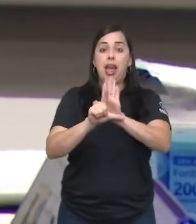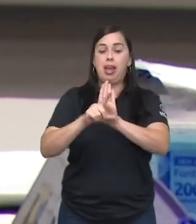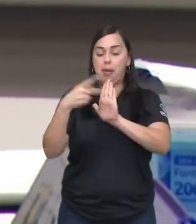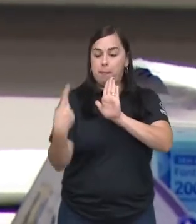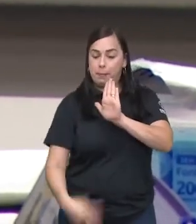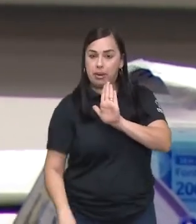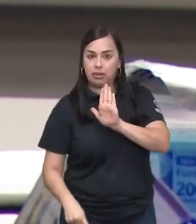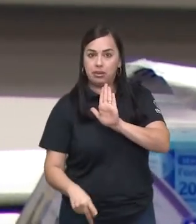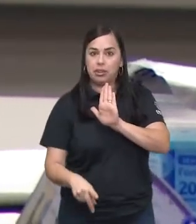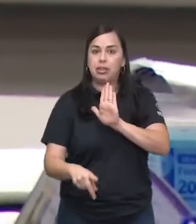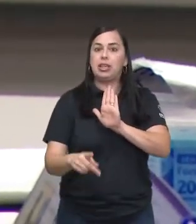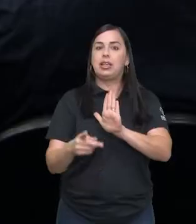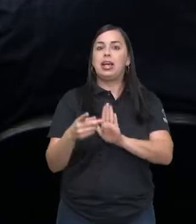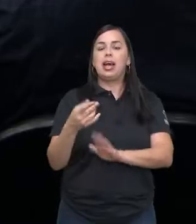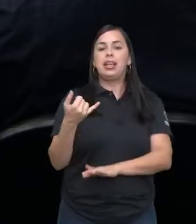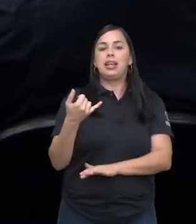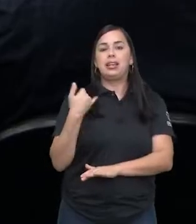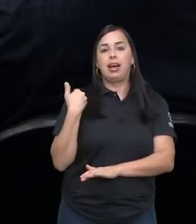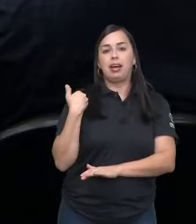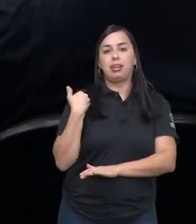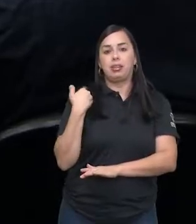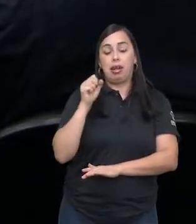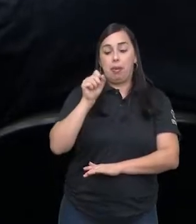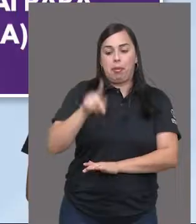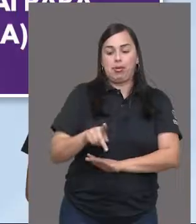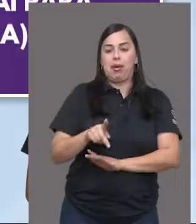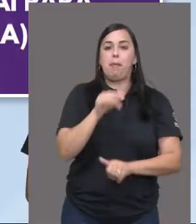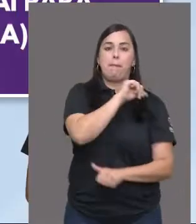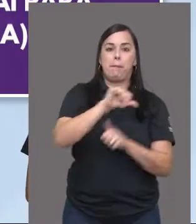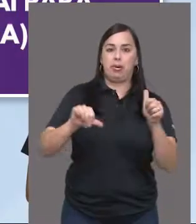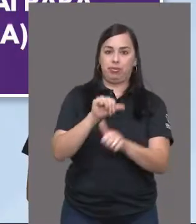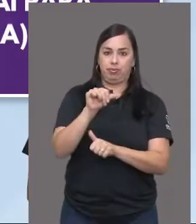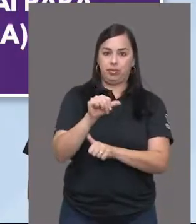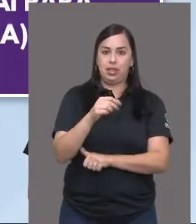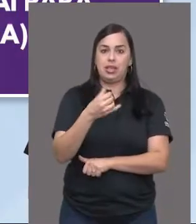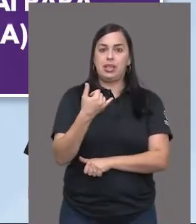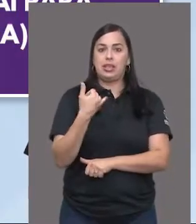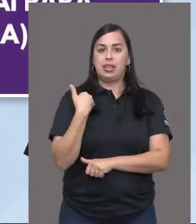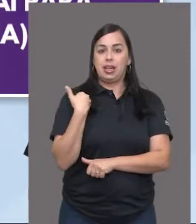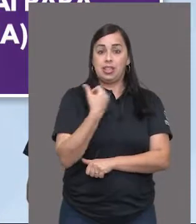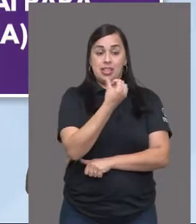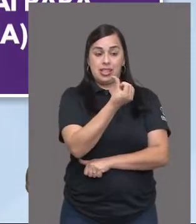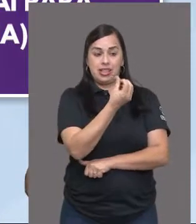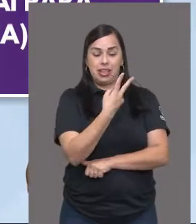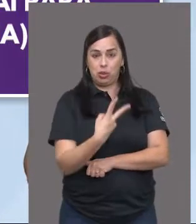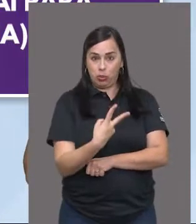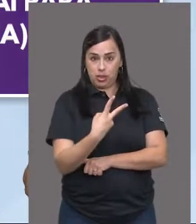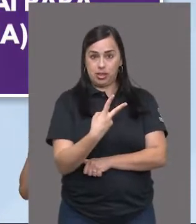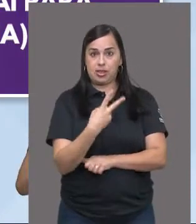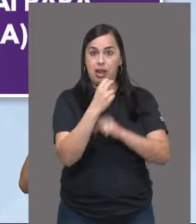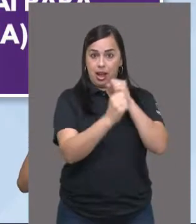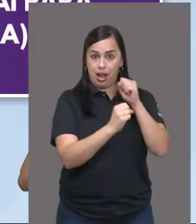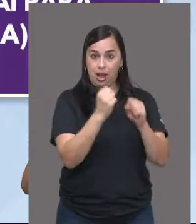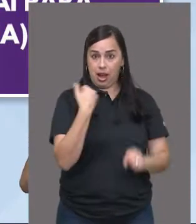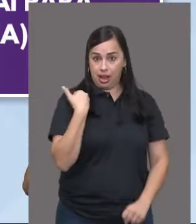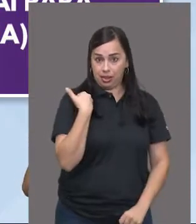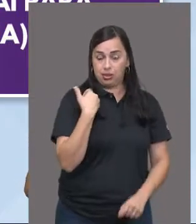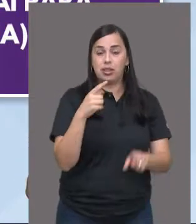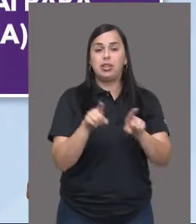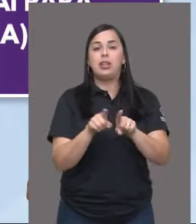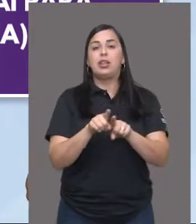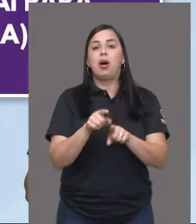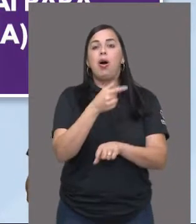para aposentadoria voluntária dos servidores municipais em 62 anos se mulher e 65 se